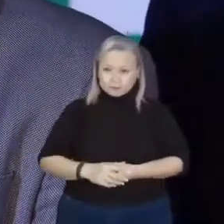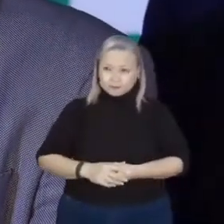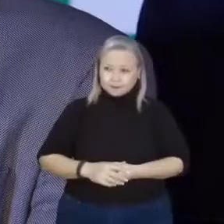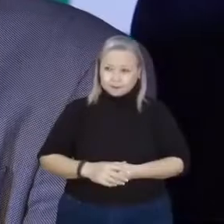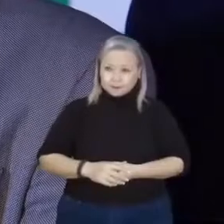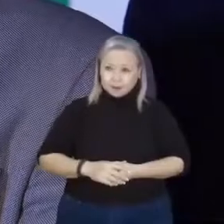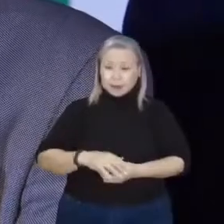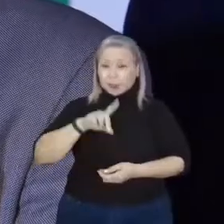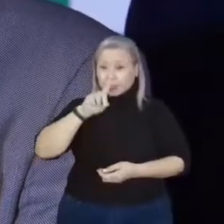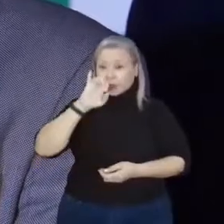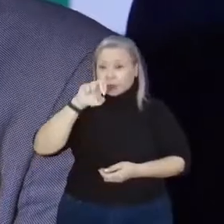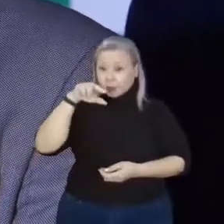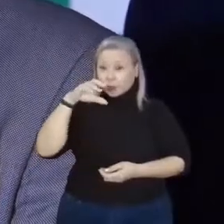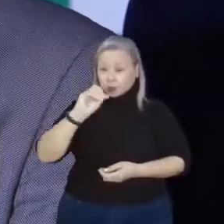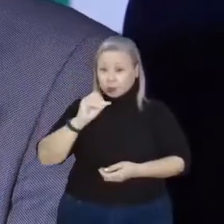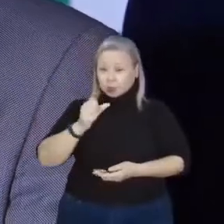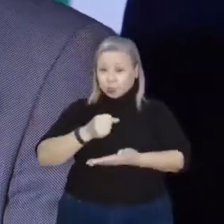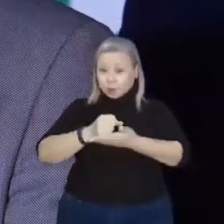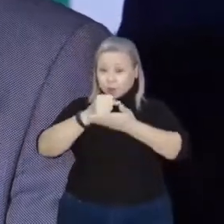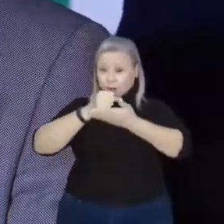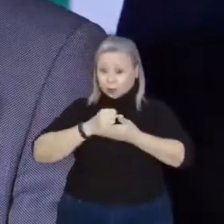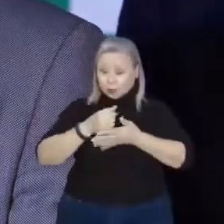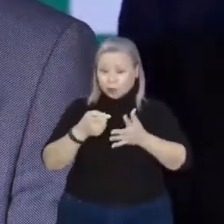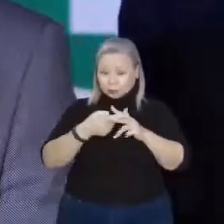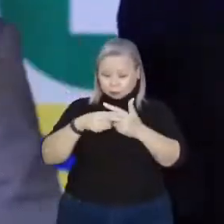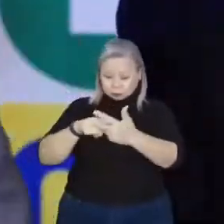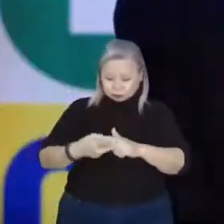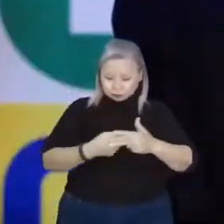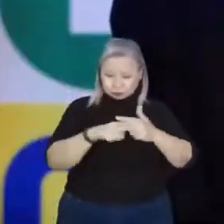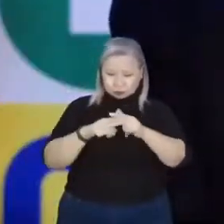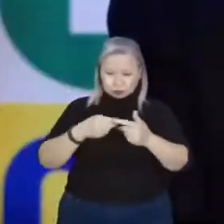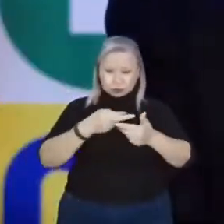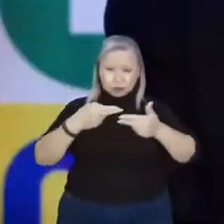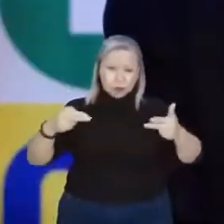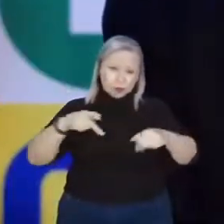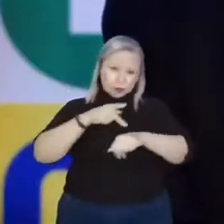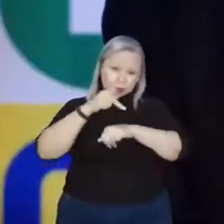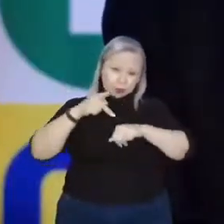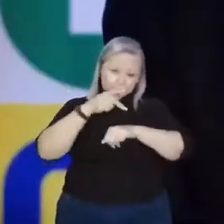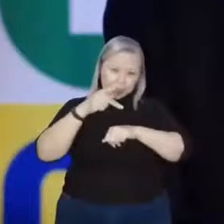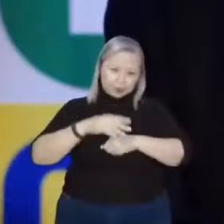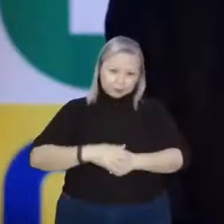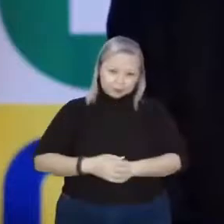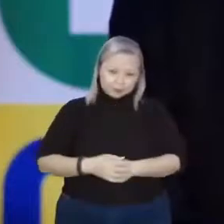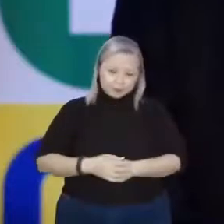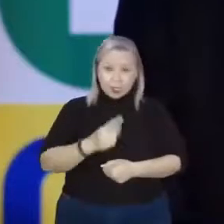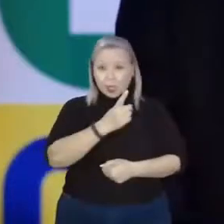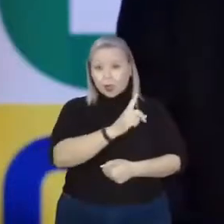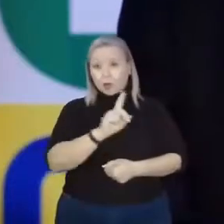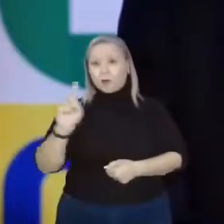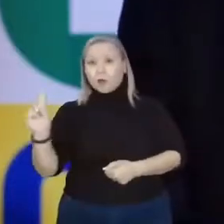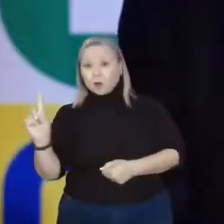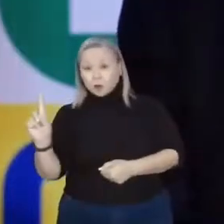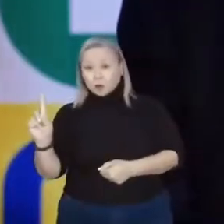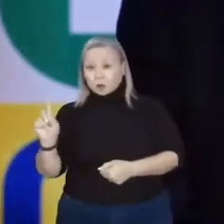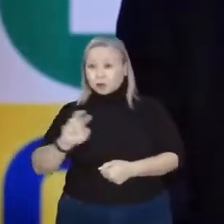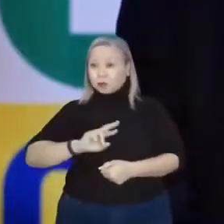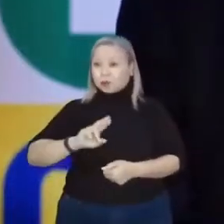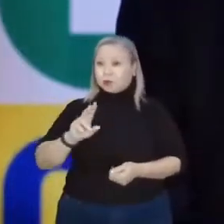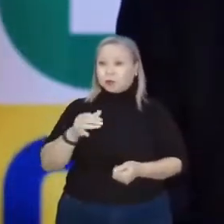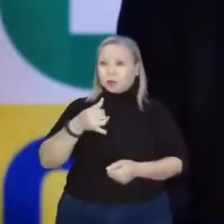vai ajudar a consertar muitas coisas nesse país. E por último, que não está aqui porque está na